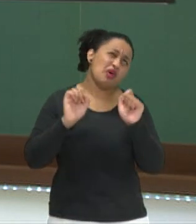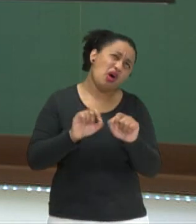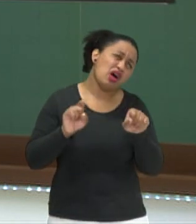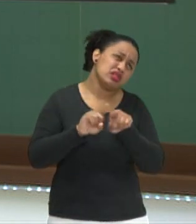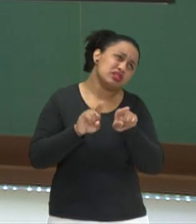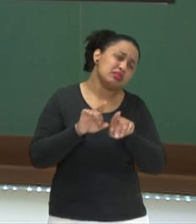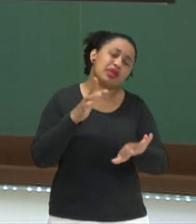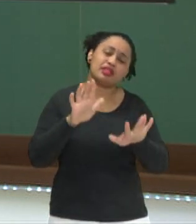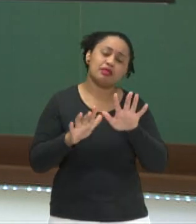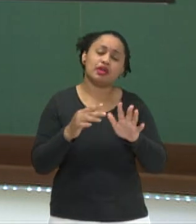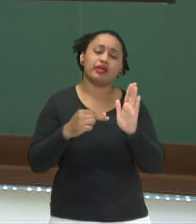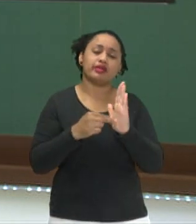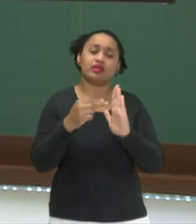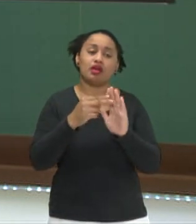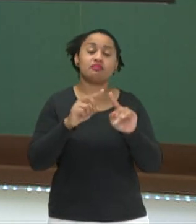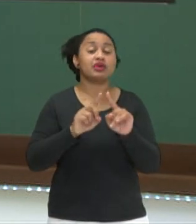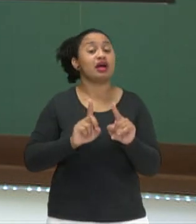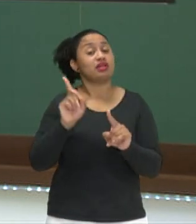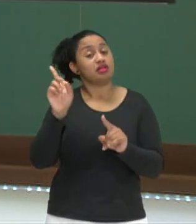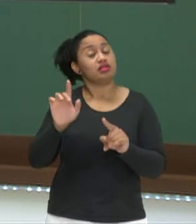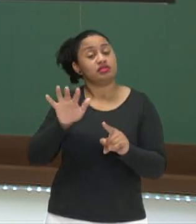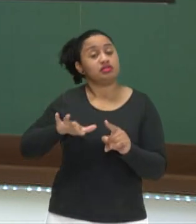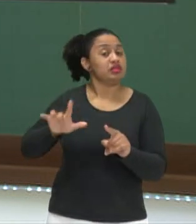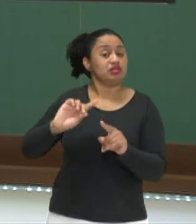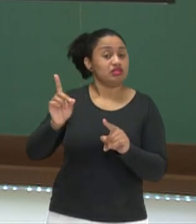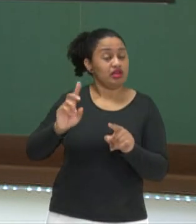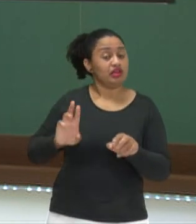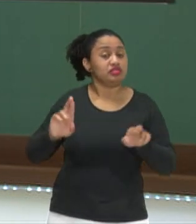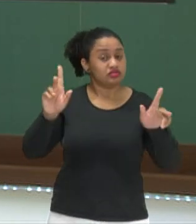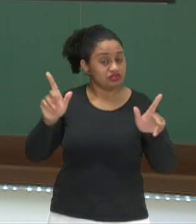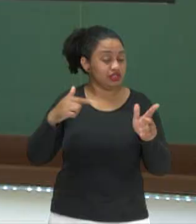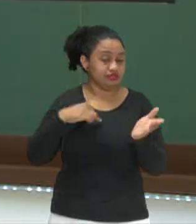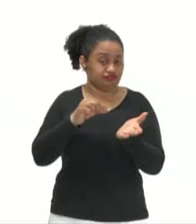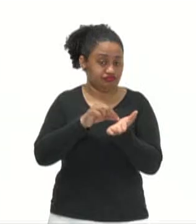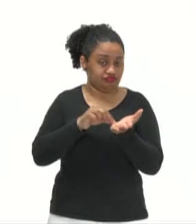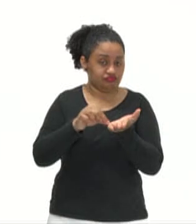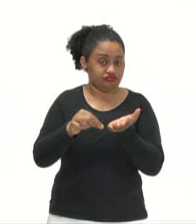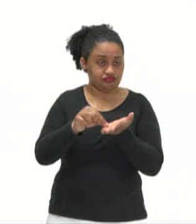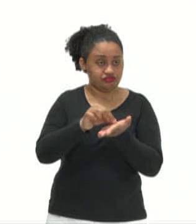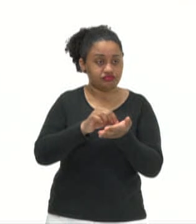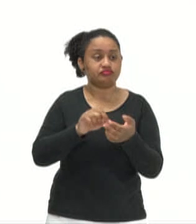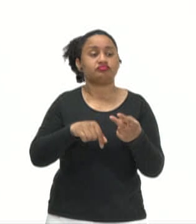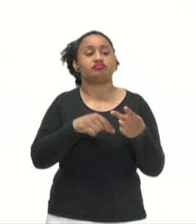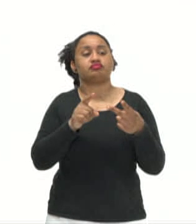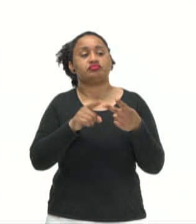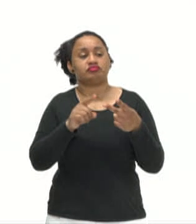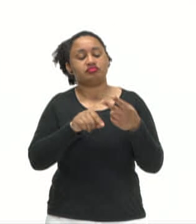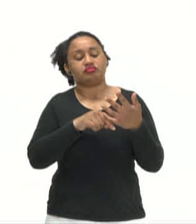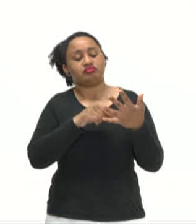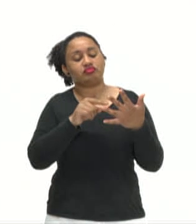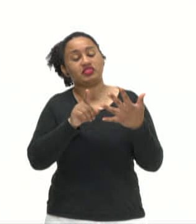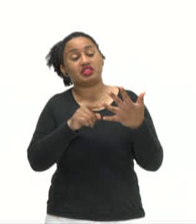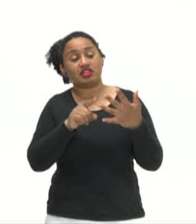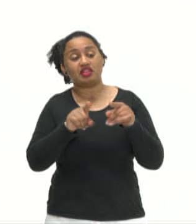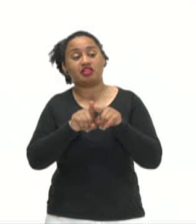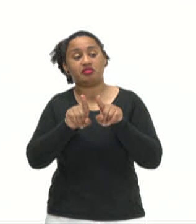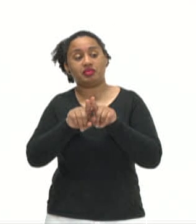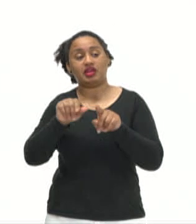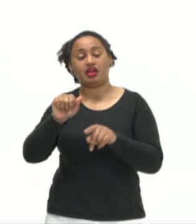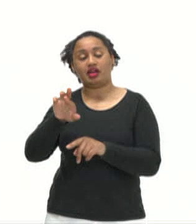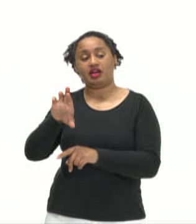dependendo do prisma, mas neste caso ela não é. Normalmente não serão. E vamos ter as arestas laterais aqui,